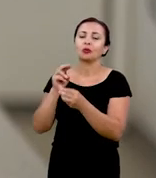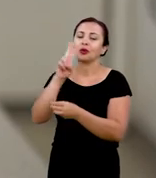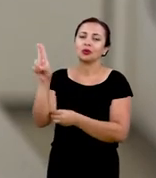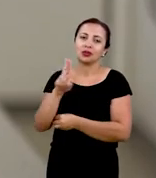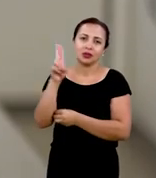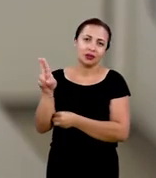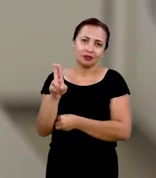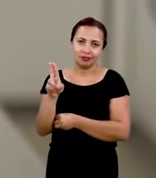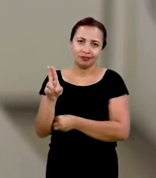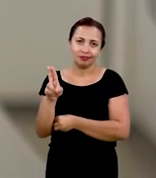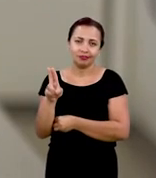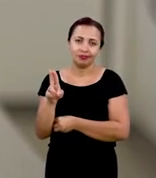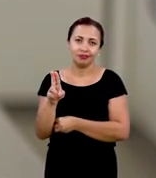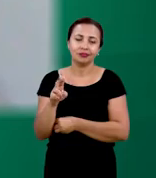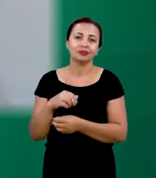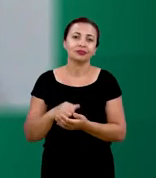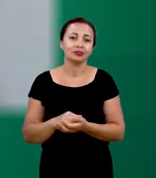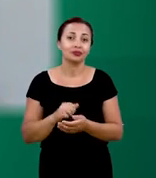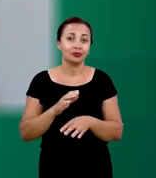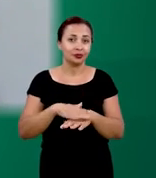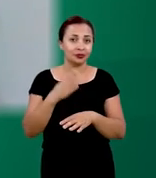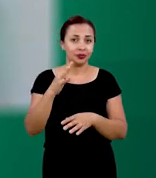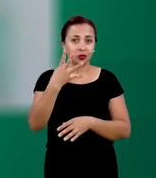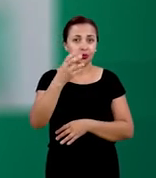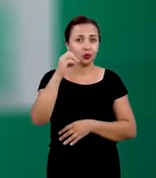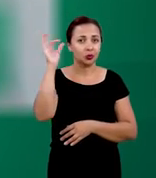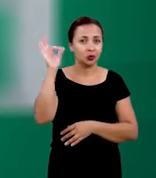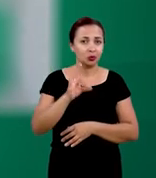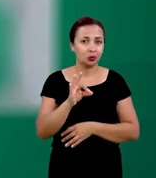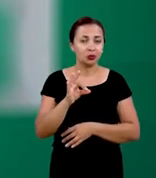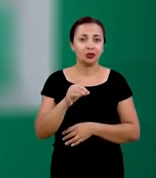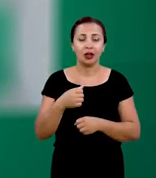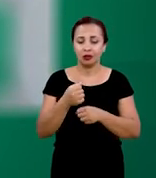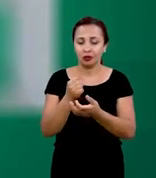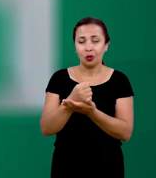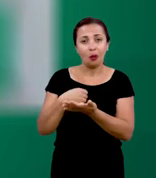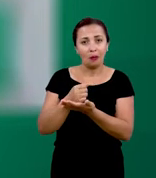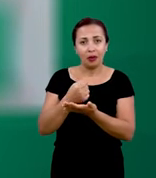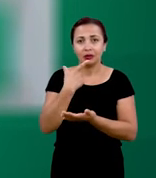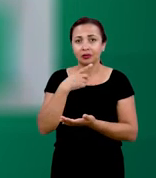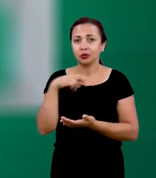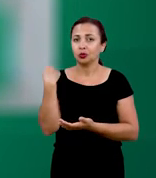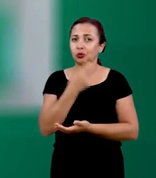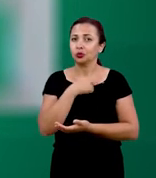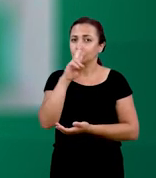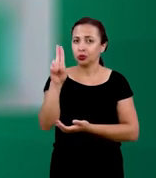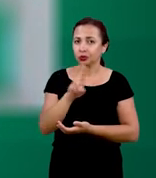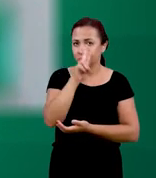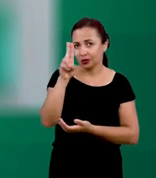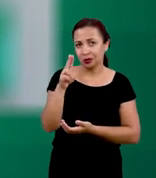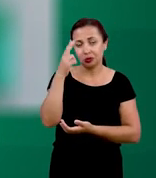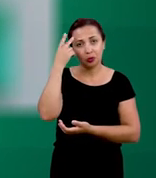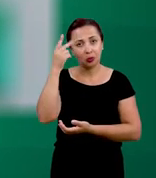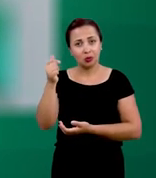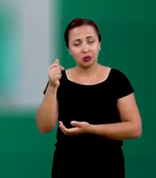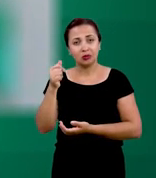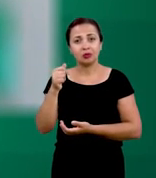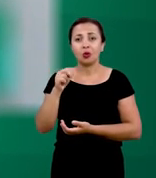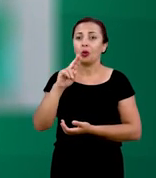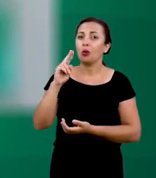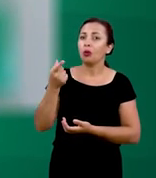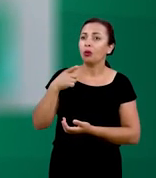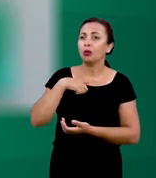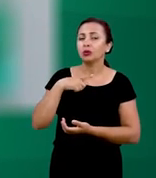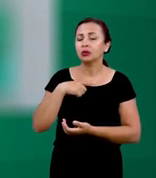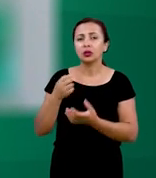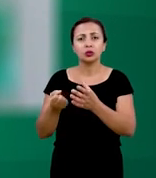fato desses metabólicos. Que mais de 40% dos medicamentos que nós utilizamos normalmente, eles são